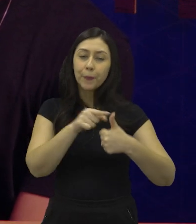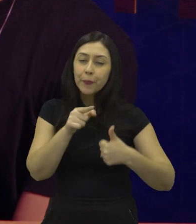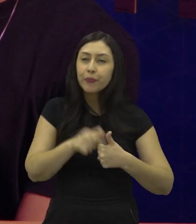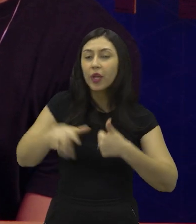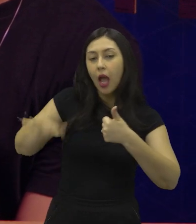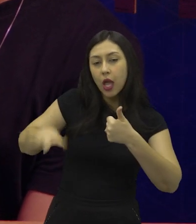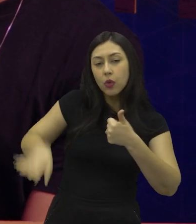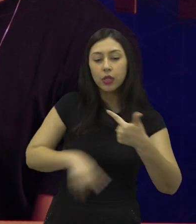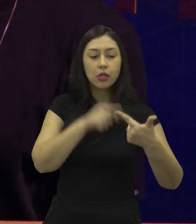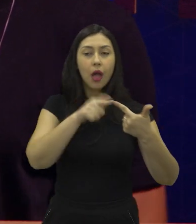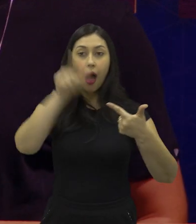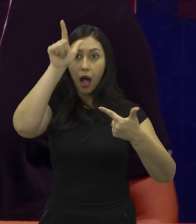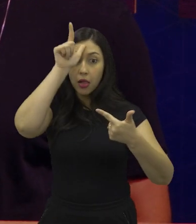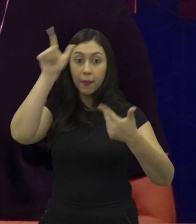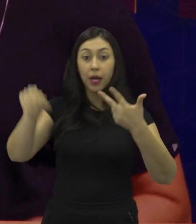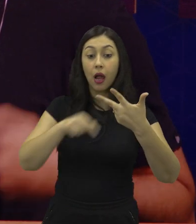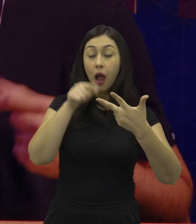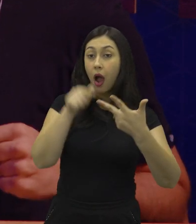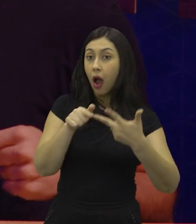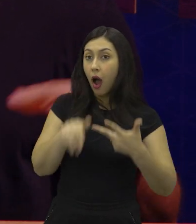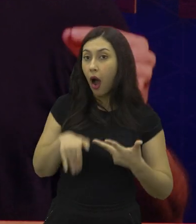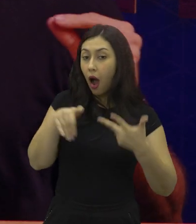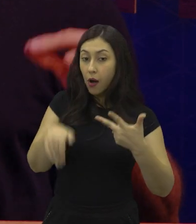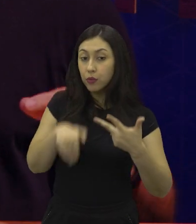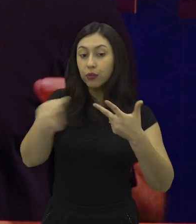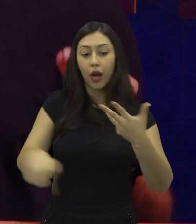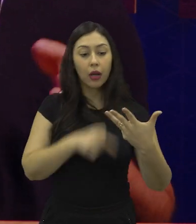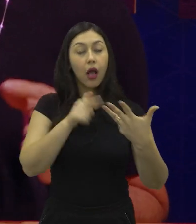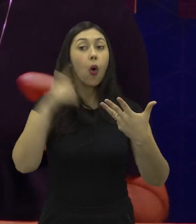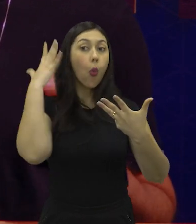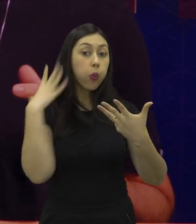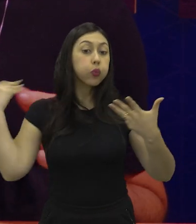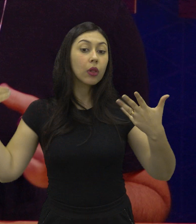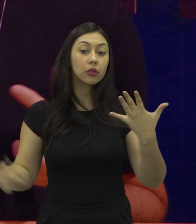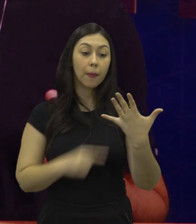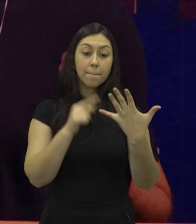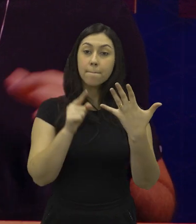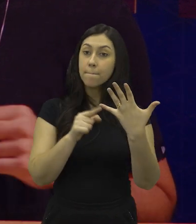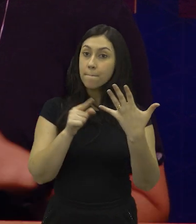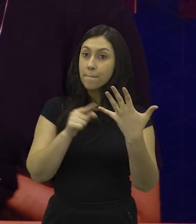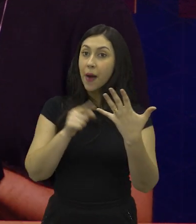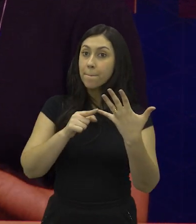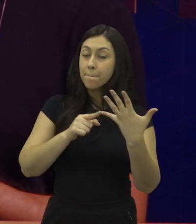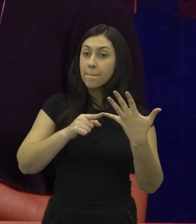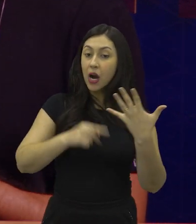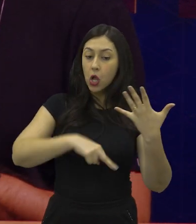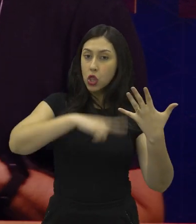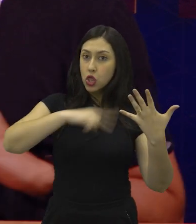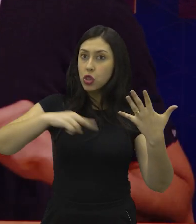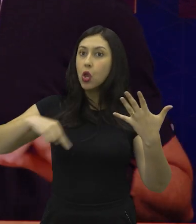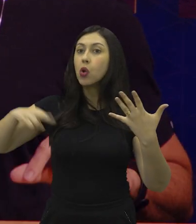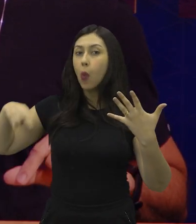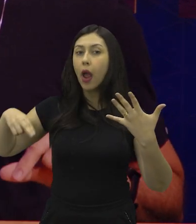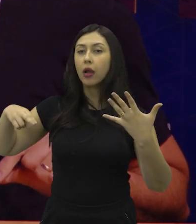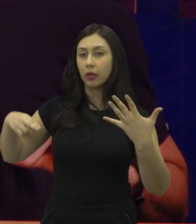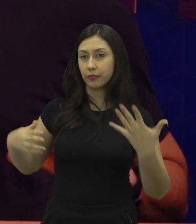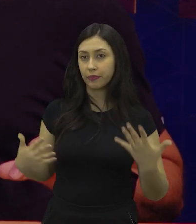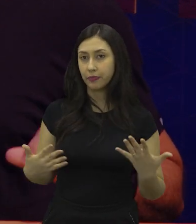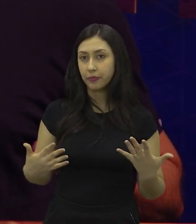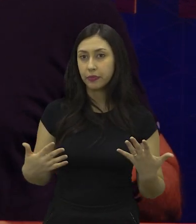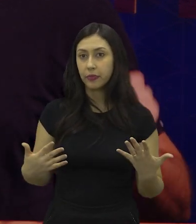Alemanha, Austrália, Holanda e Noruega por último, que paga 271 mil reais por ano para